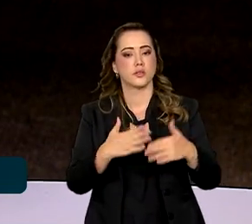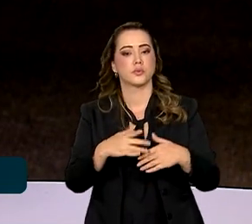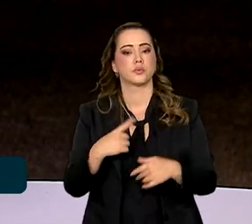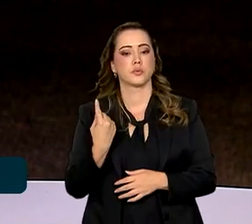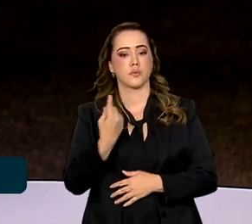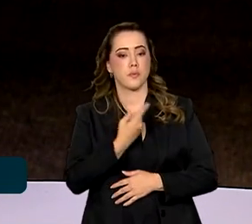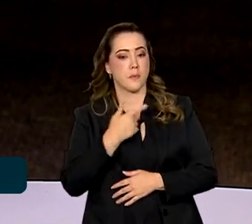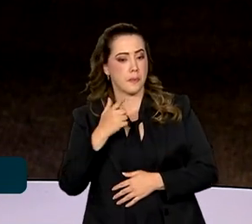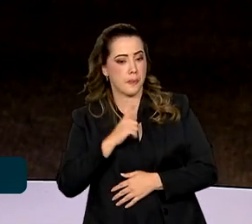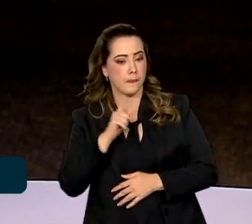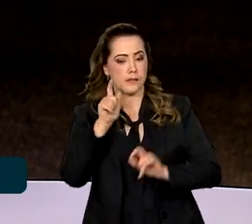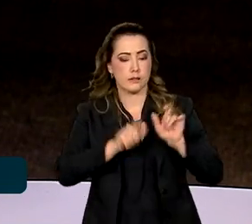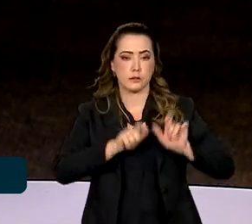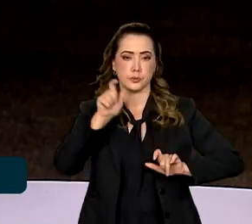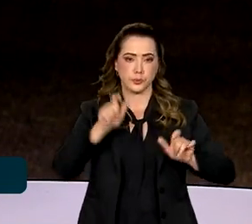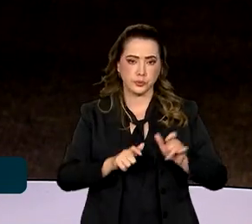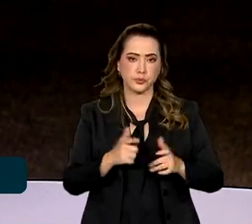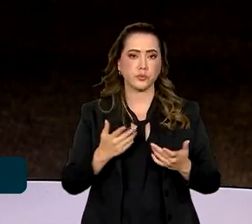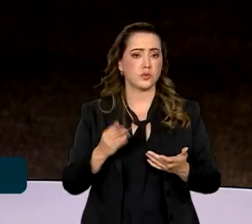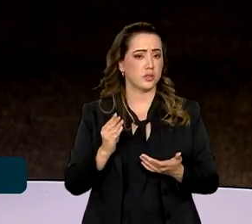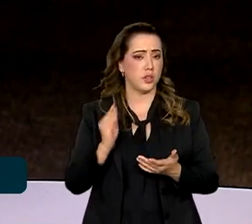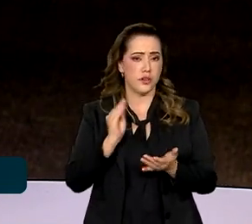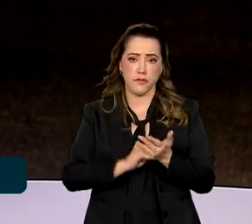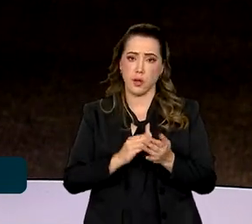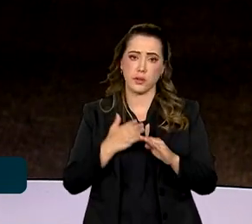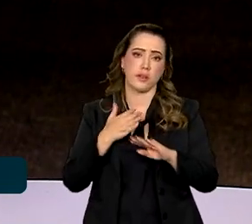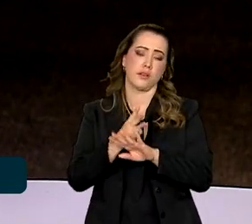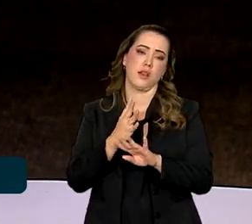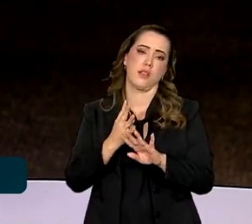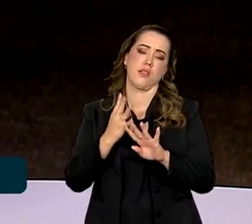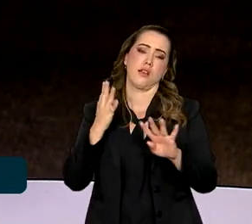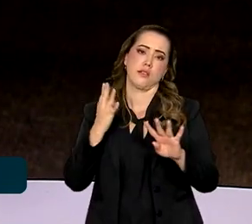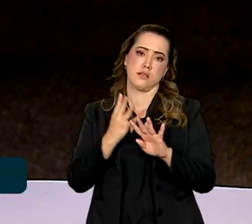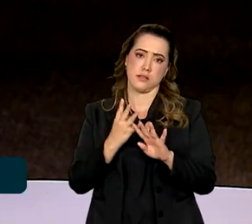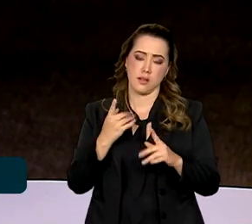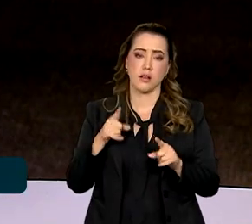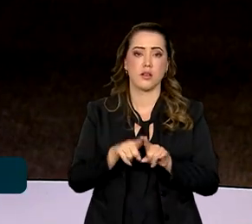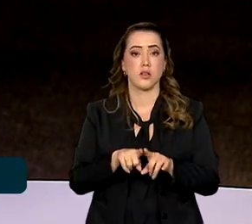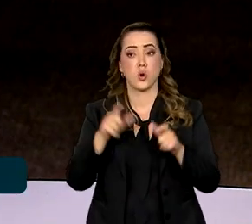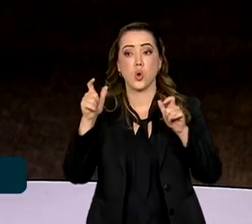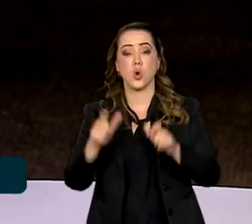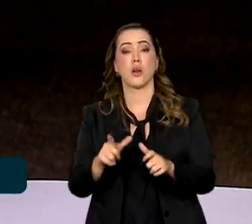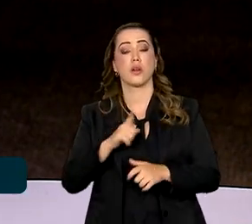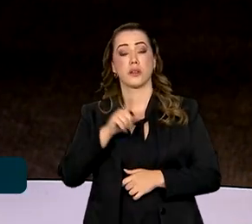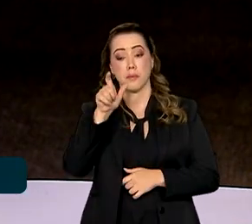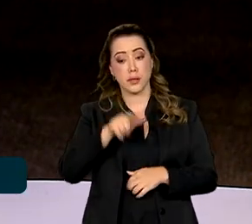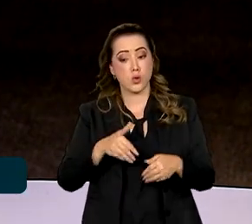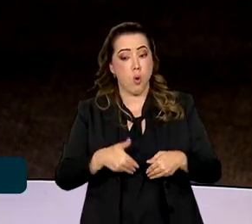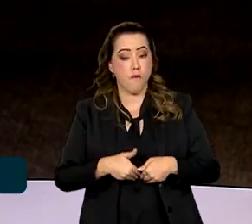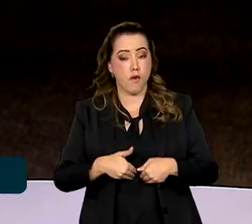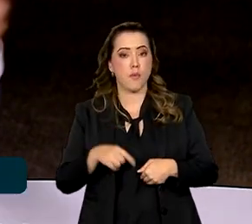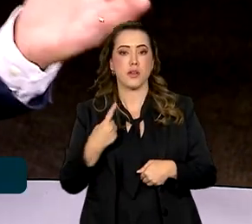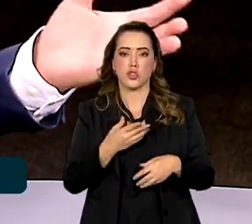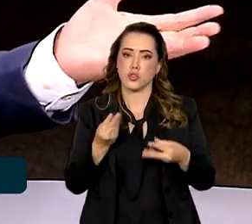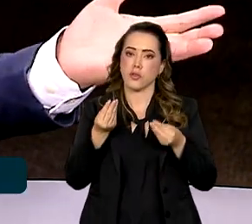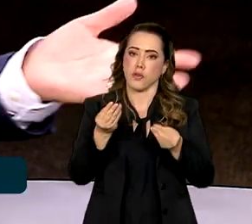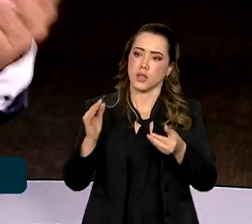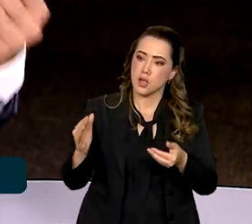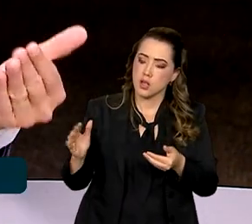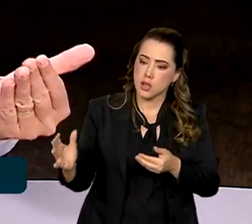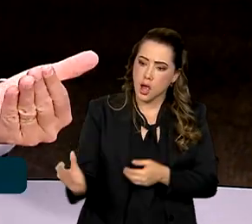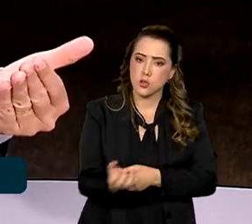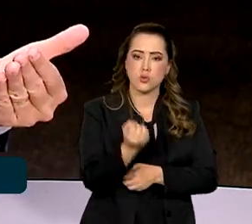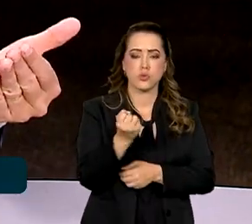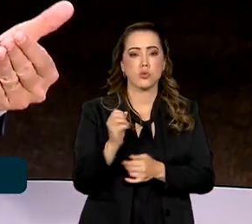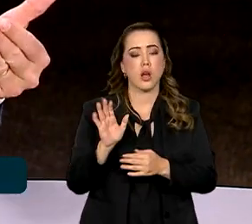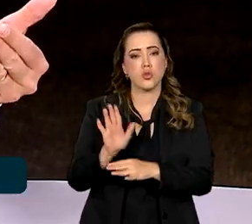ainda temos pessoas não atendidas. E onde tiver alguém passando fome, nós queremos dar as mãos. É claro